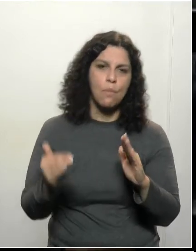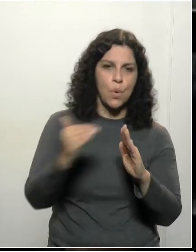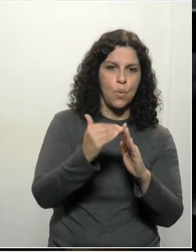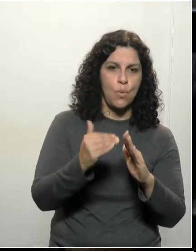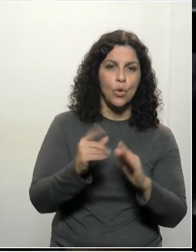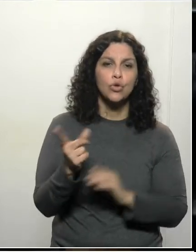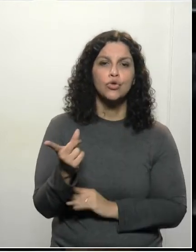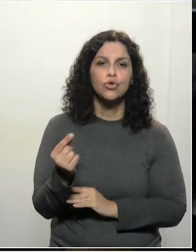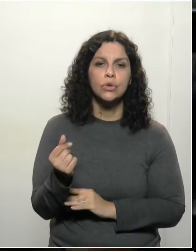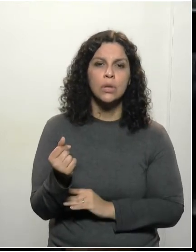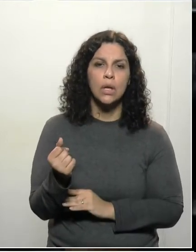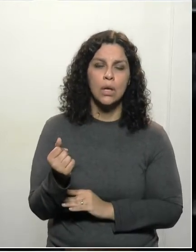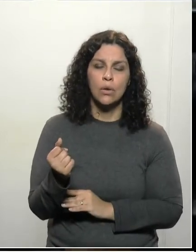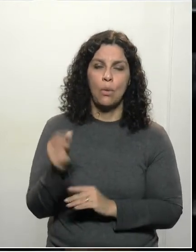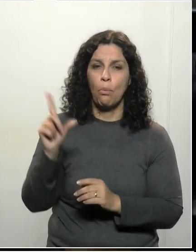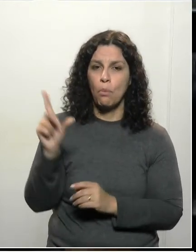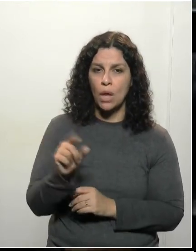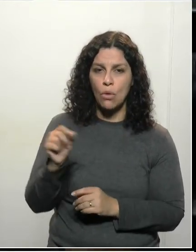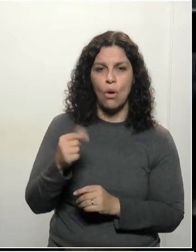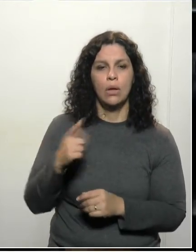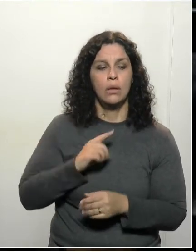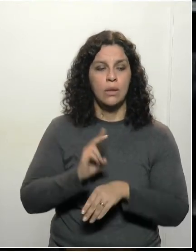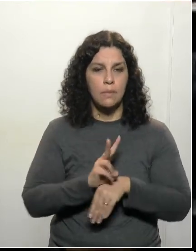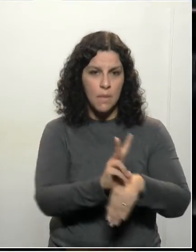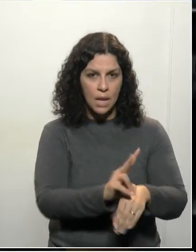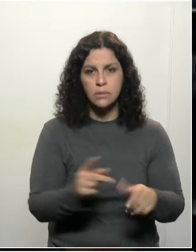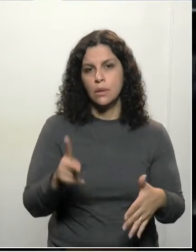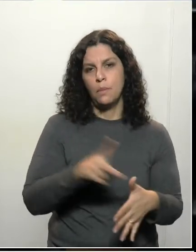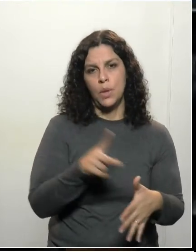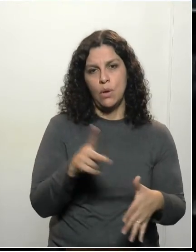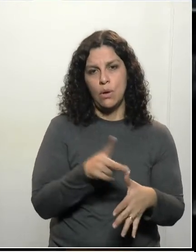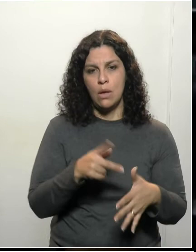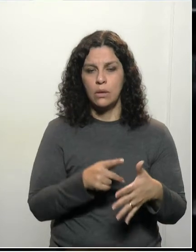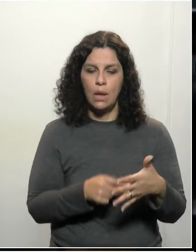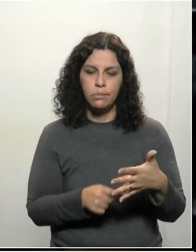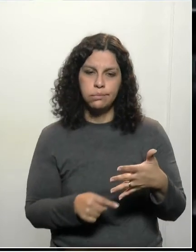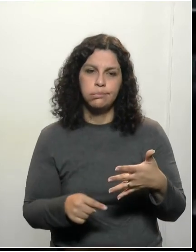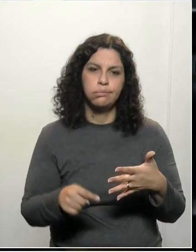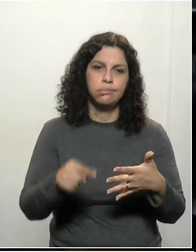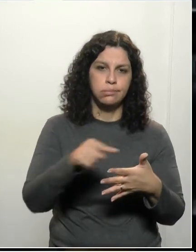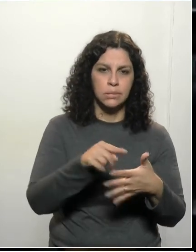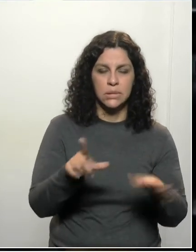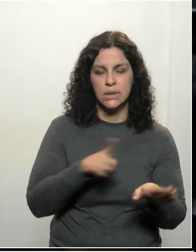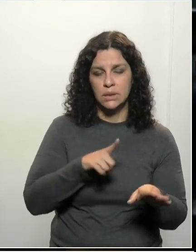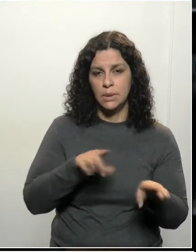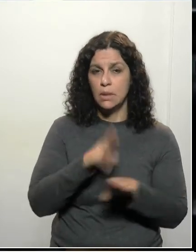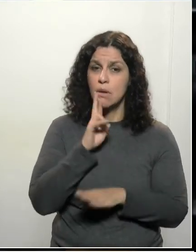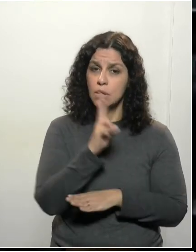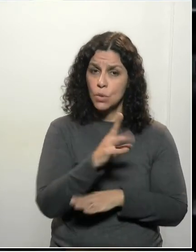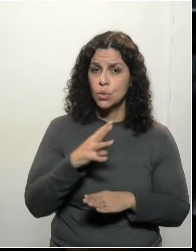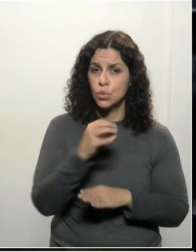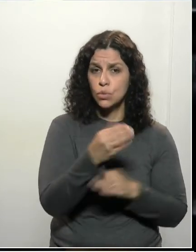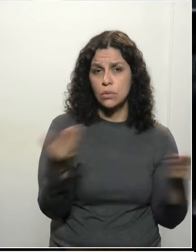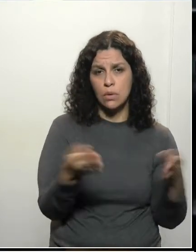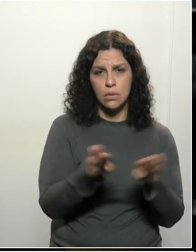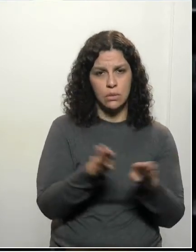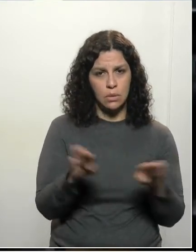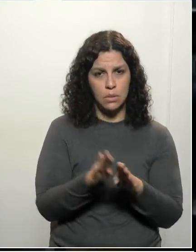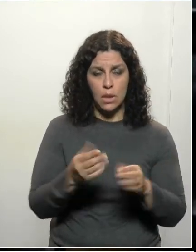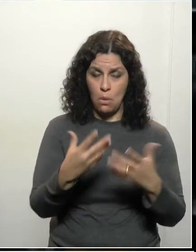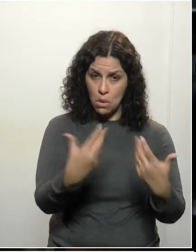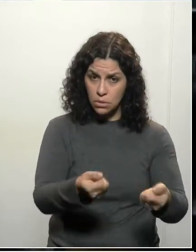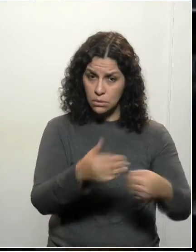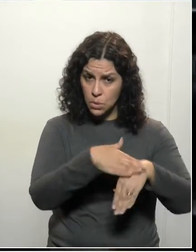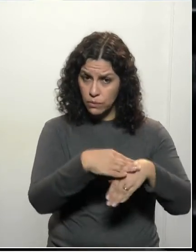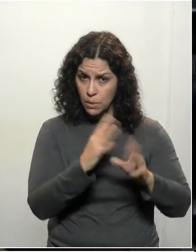financiamentos menores é que terão prioridade, chegando gradativamente aos maiores. Portanto, espero ter respondido com todo respeito e me coloco à disposição